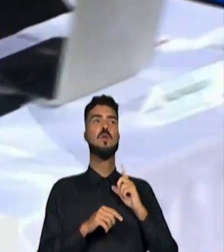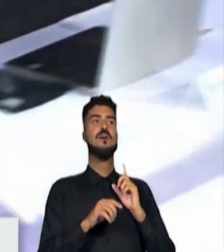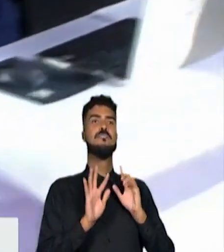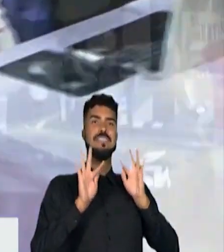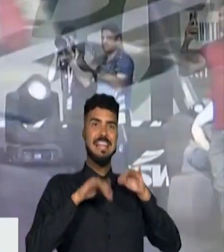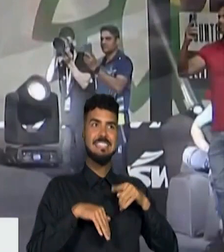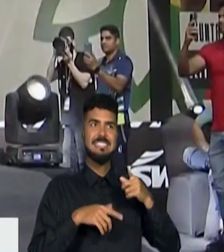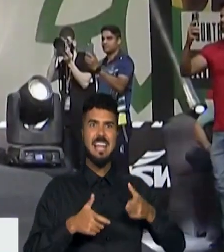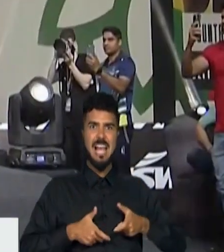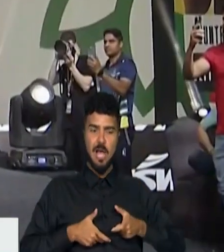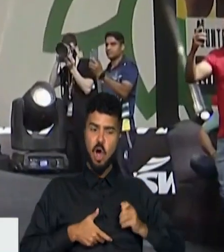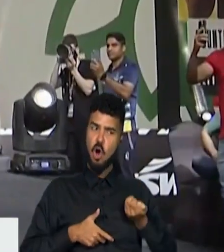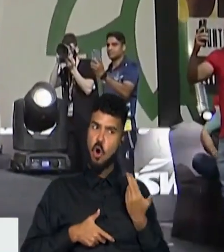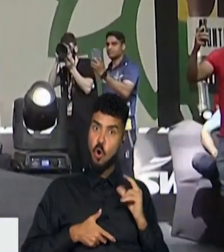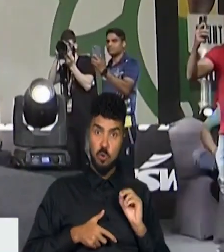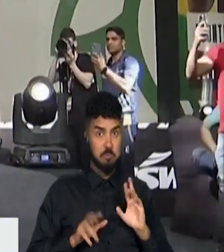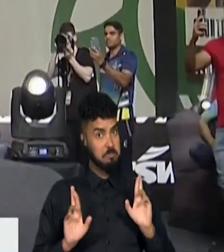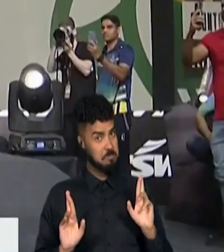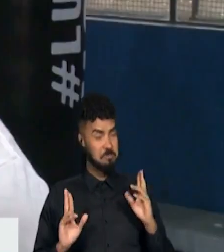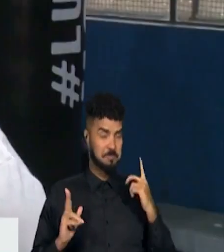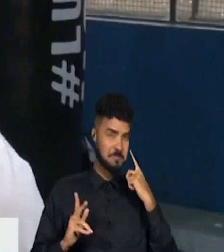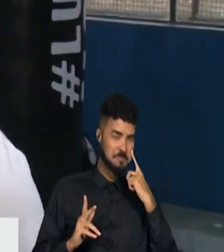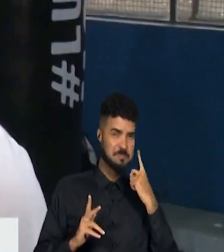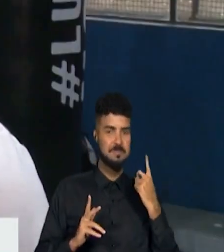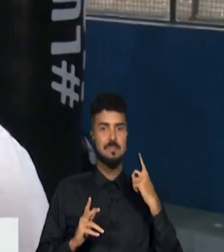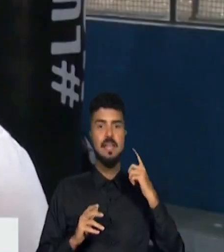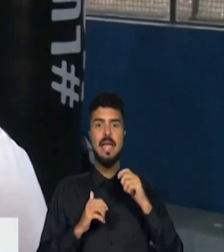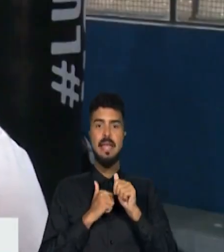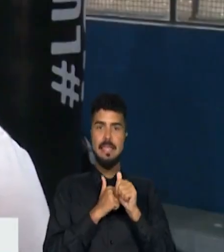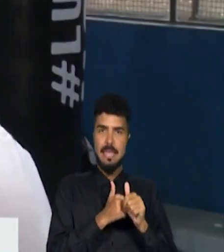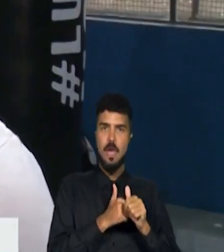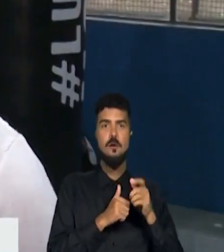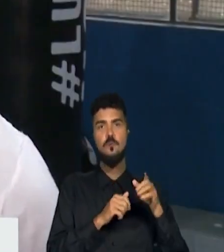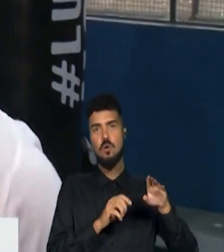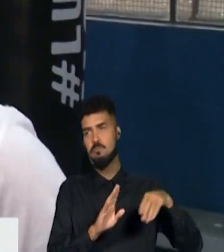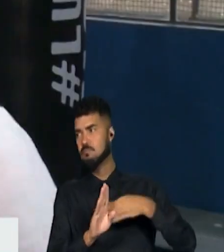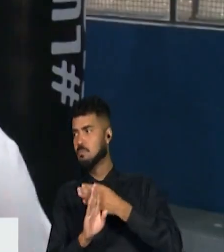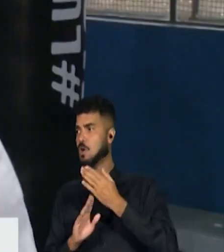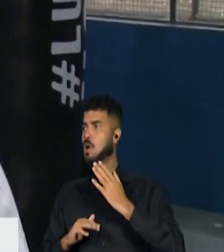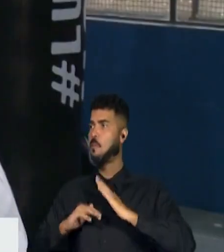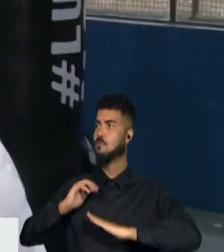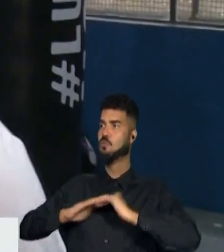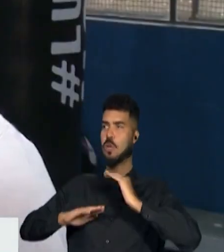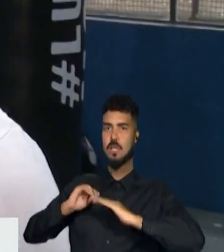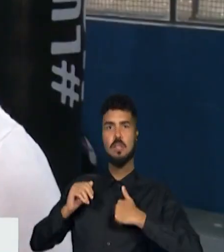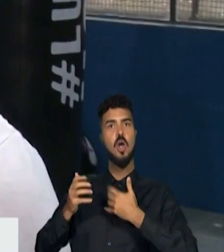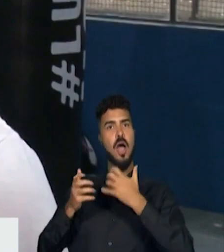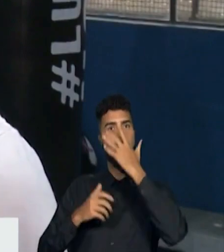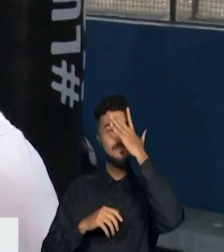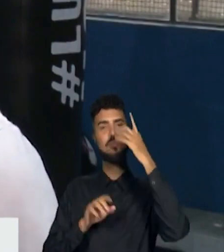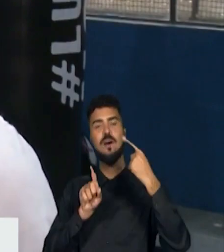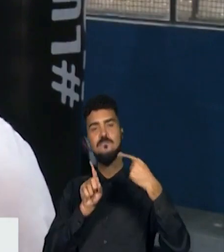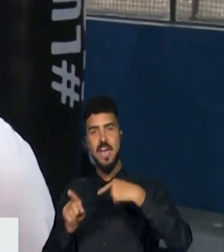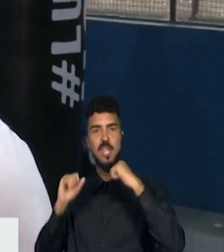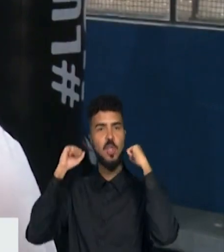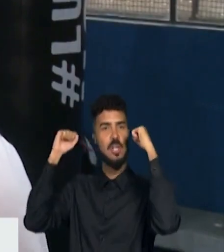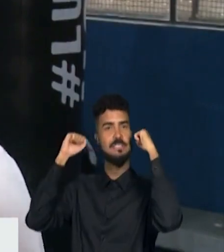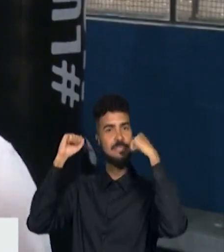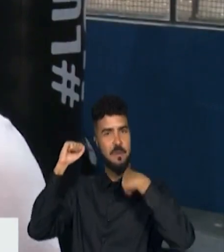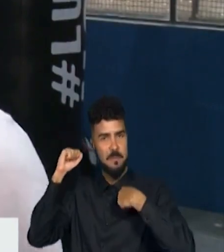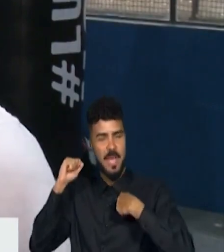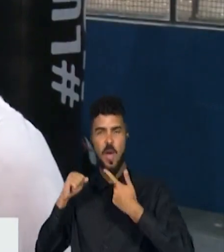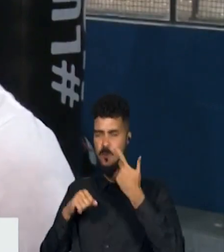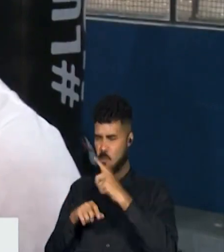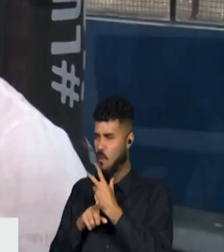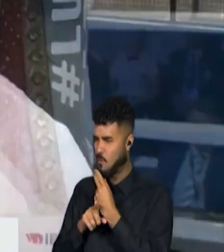chave de ouro, mas já tendo um guia certo, que é ir no profissional. Eu quero que o público também me acompanhe lá para receber outros títulos, que